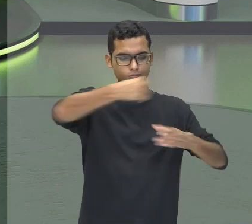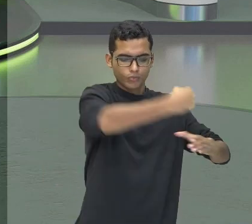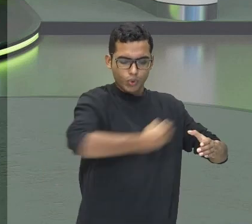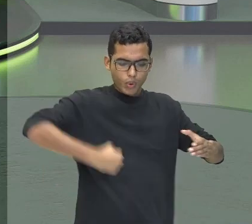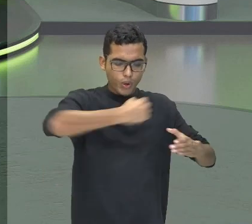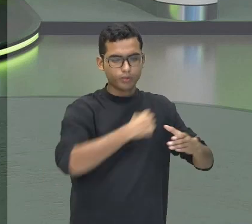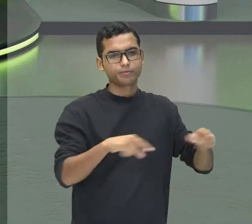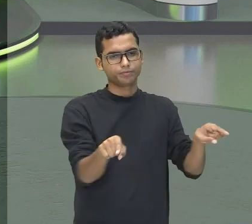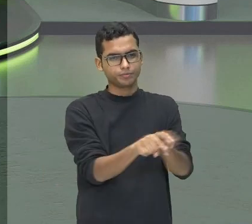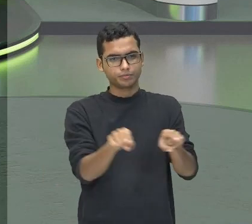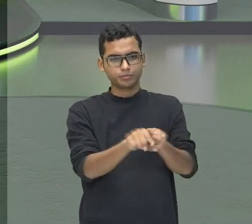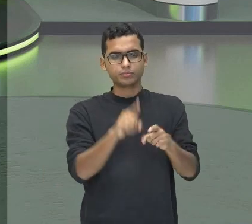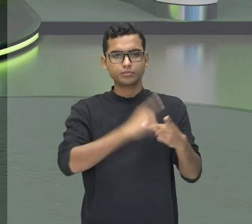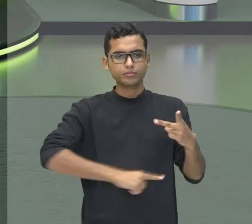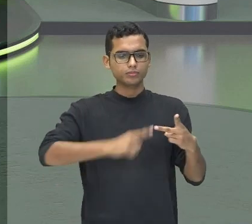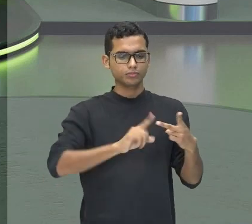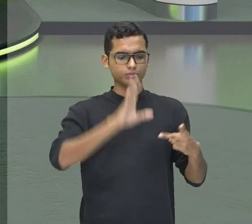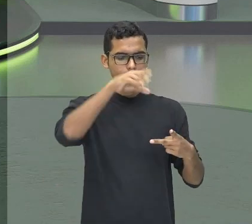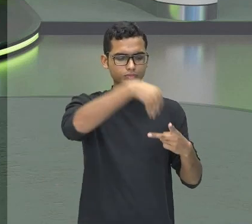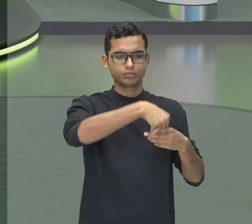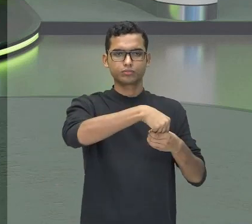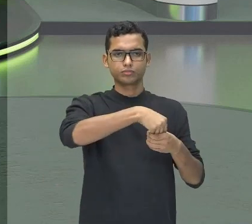e na saúde.